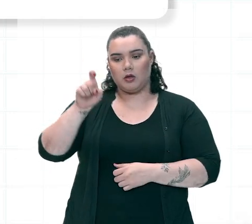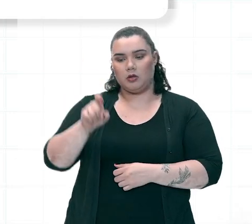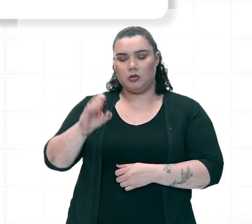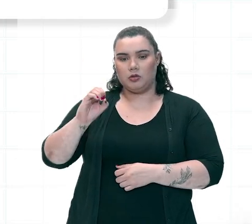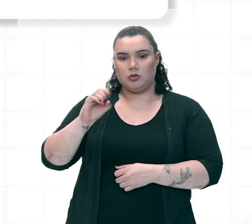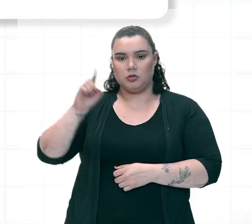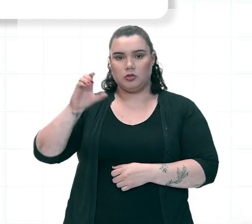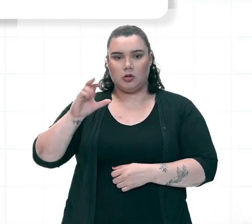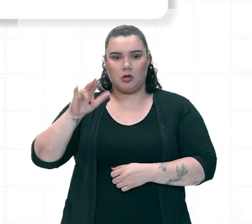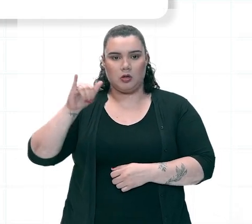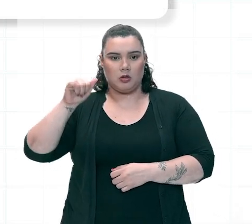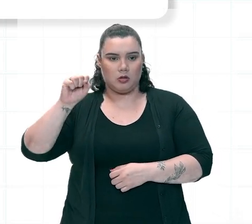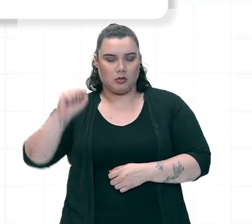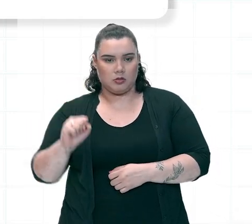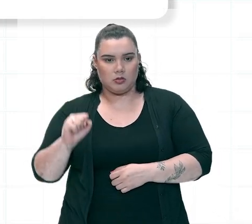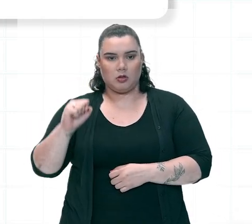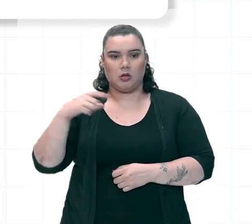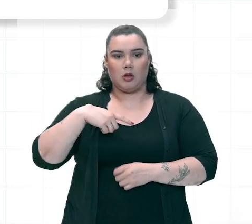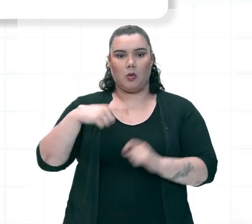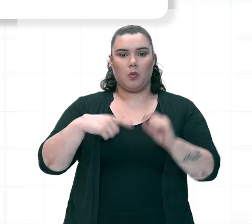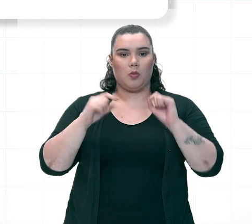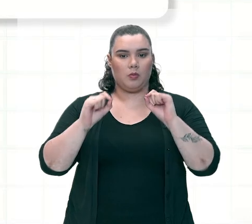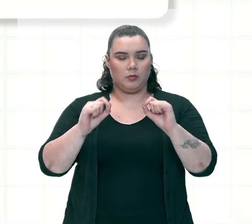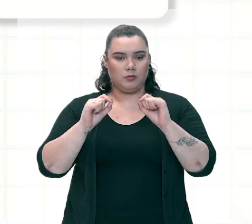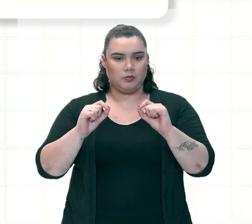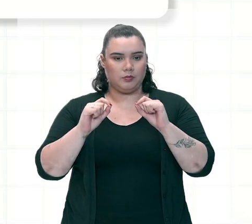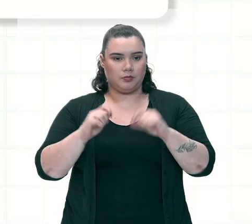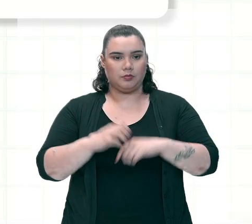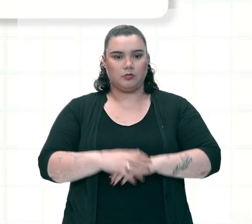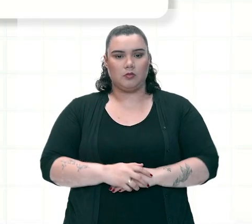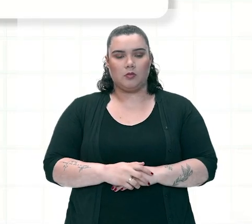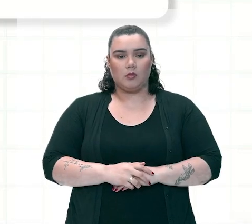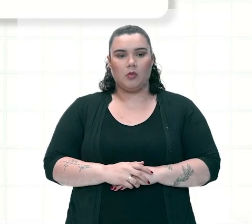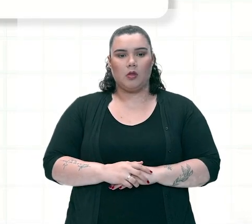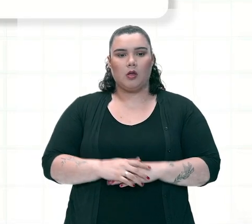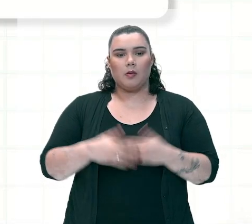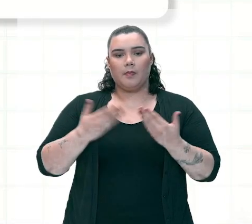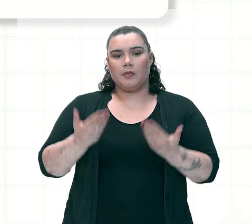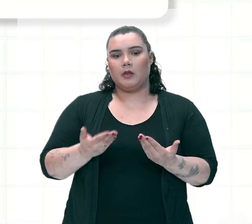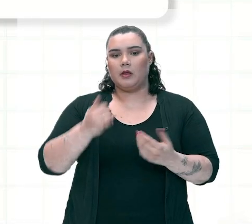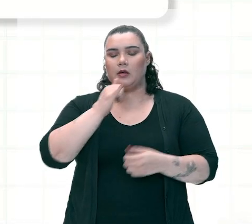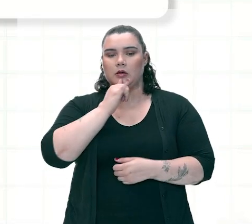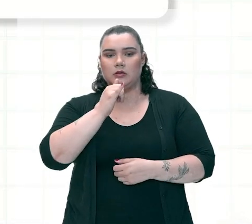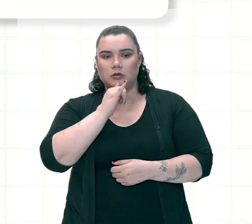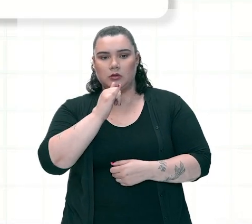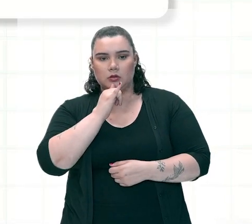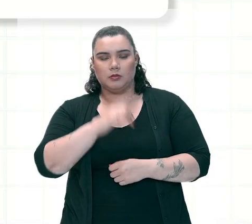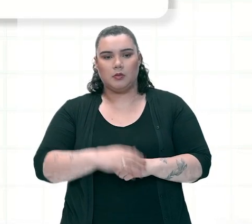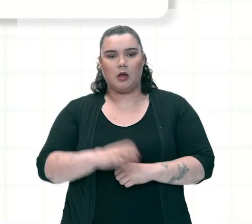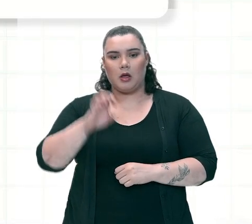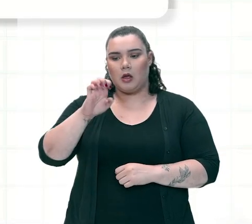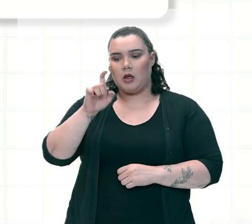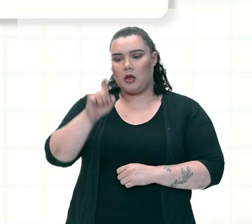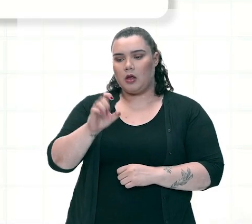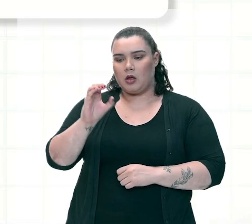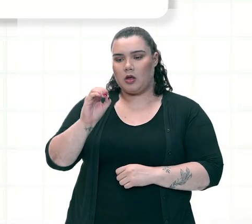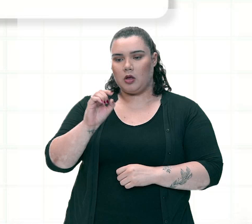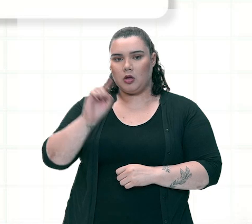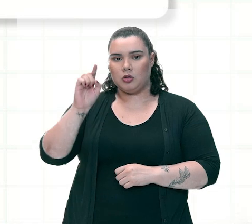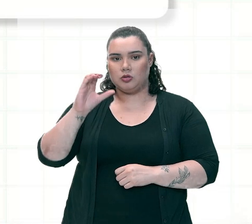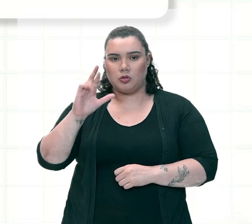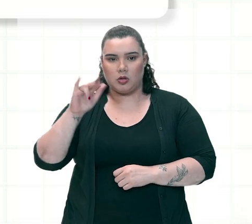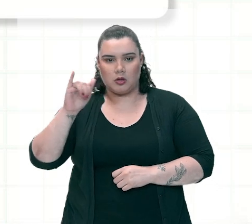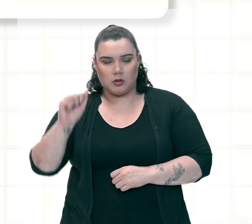né? Elas secretam seus produtos para fora do corpo. Então, olha aí, glândula exócrina, né?